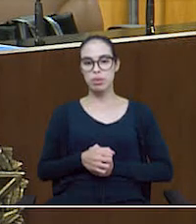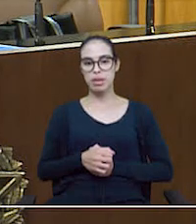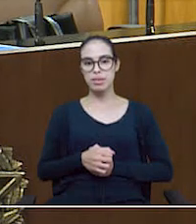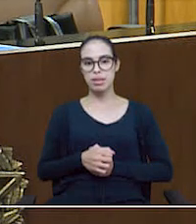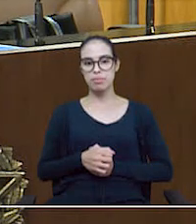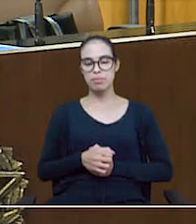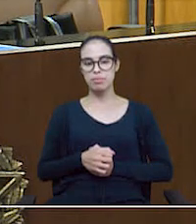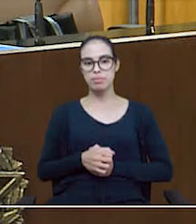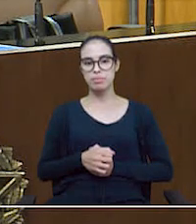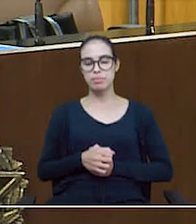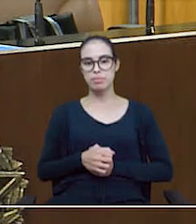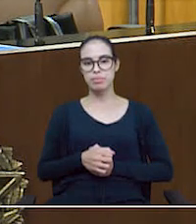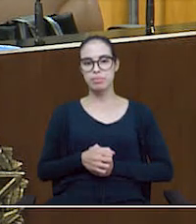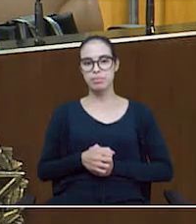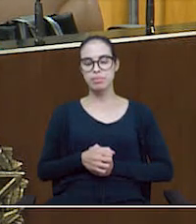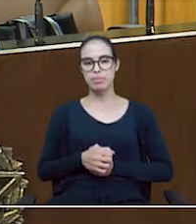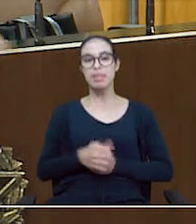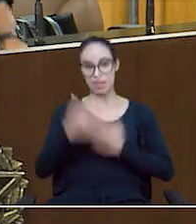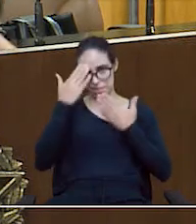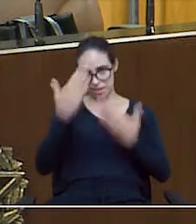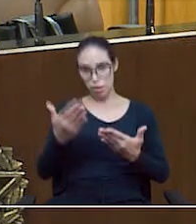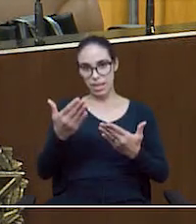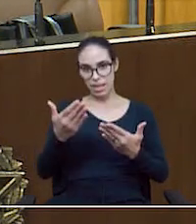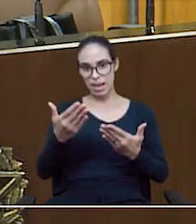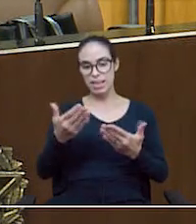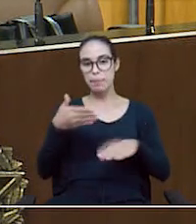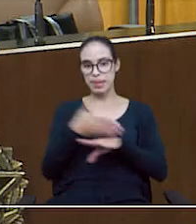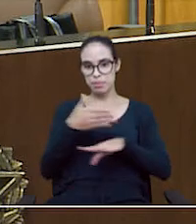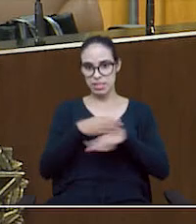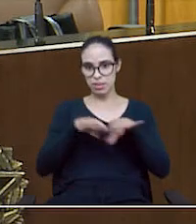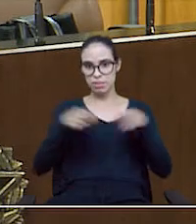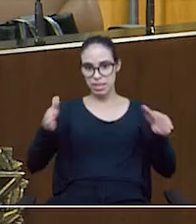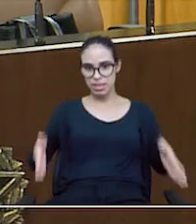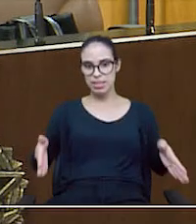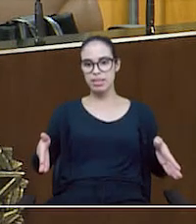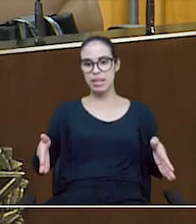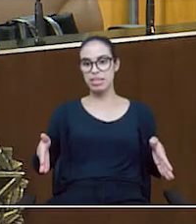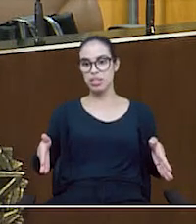Muito obrigada. Agradecemos aos participantes da mesa.